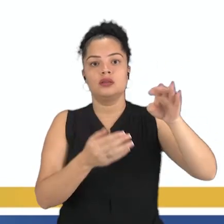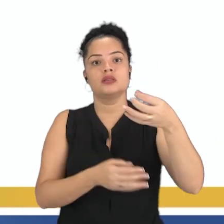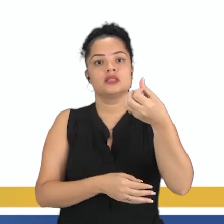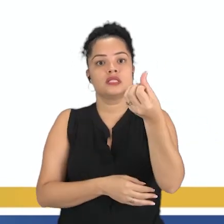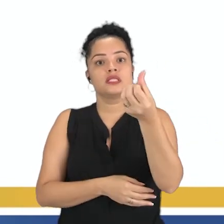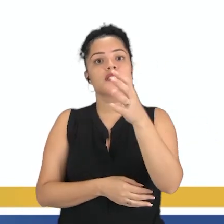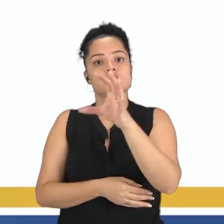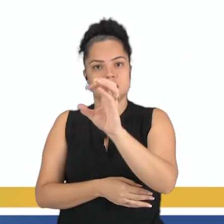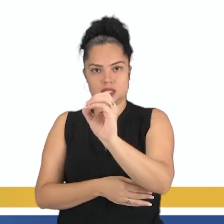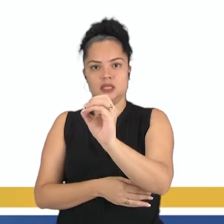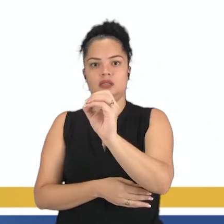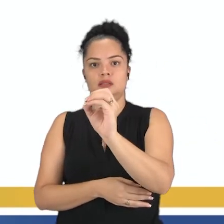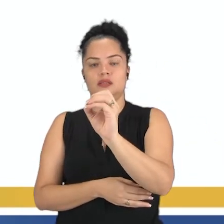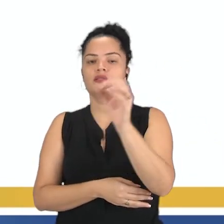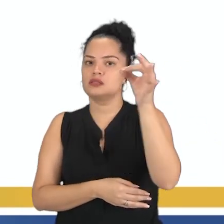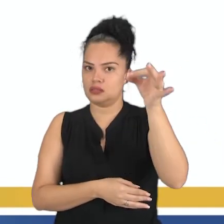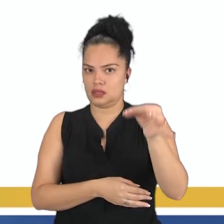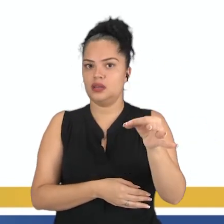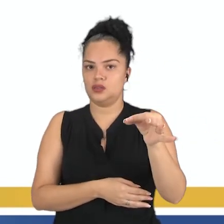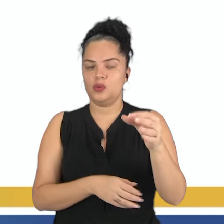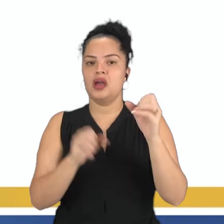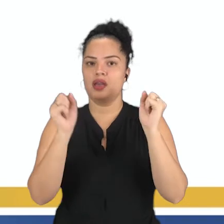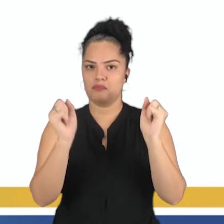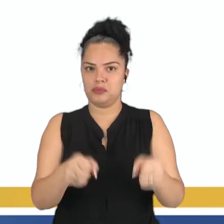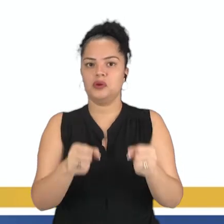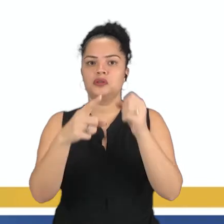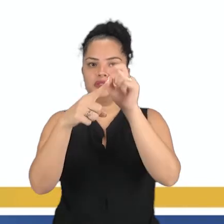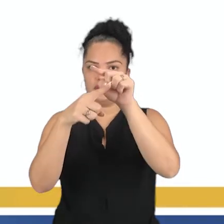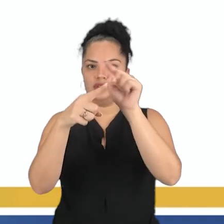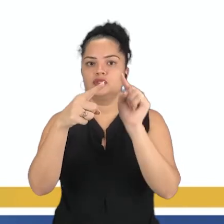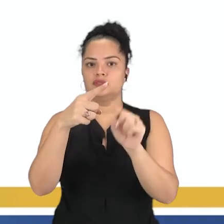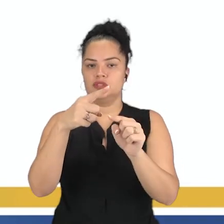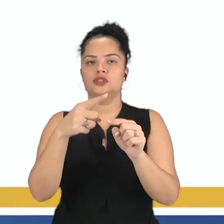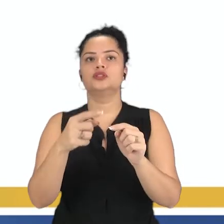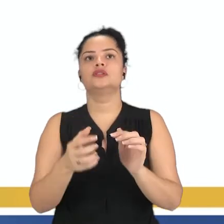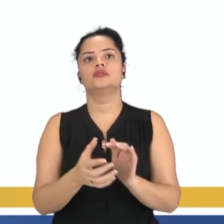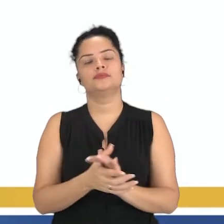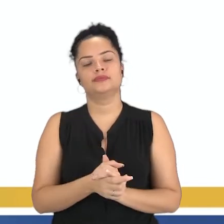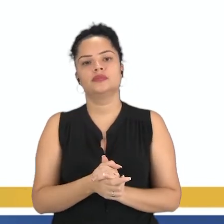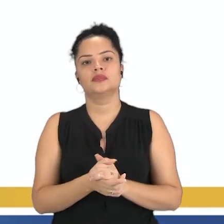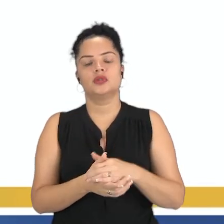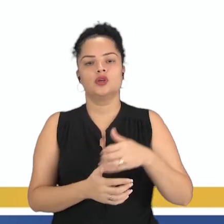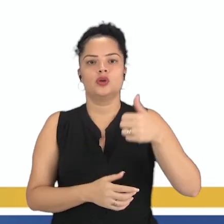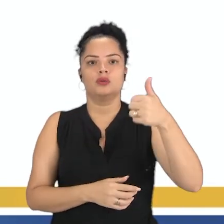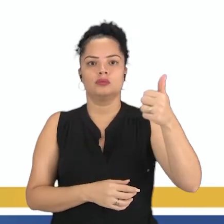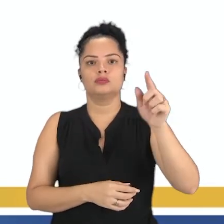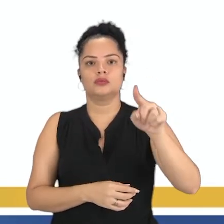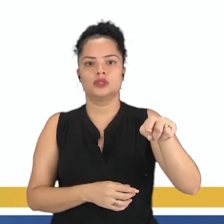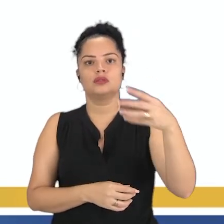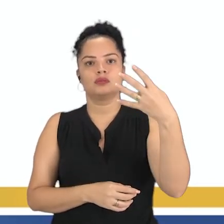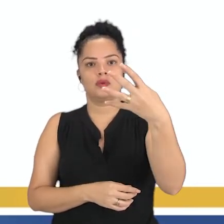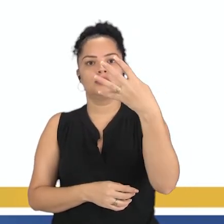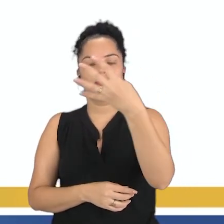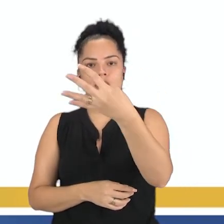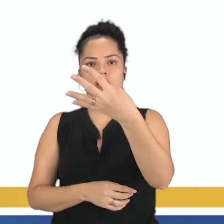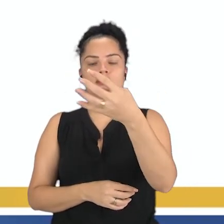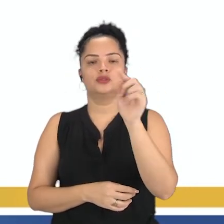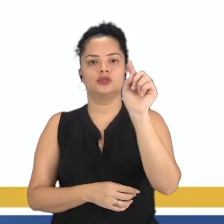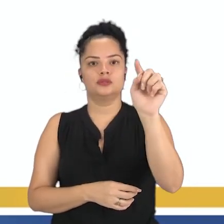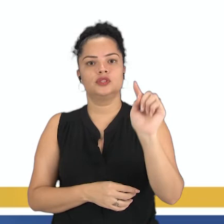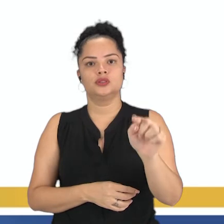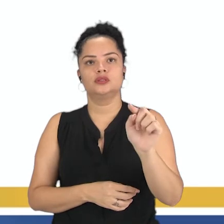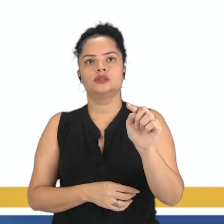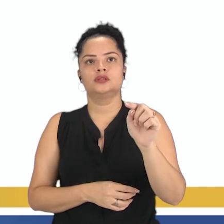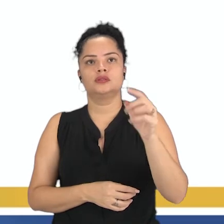60, certinho? E daí, dividir 1,44 por 0,6 é a mesma coisa